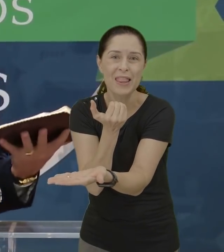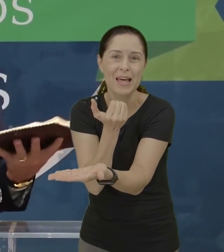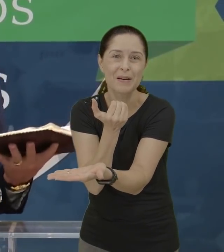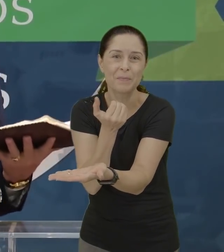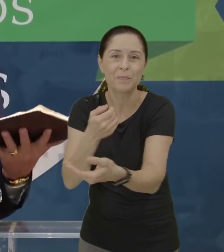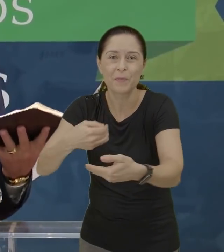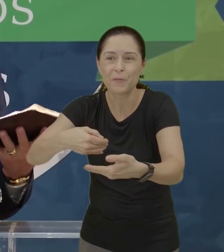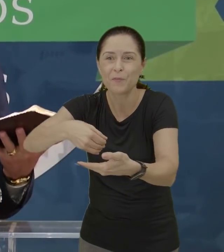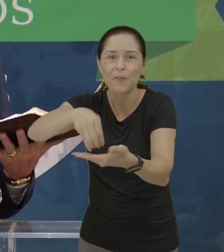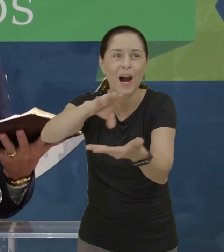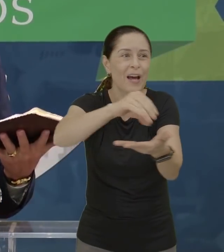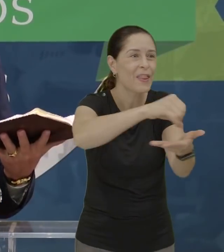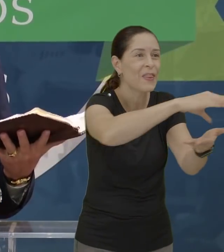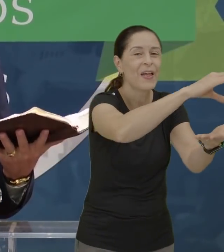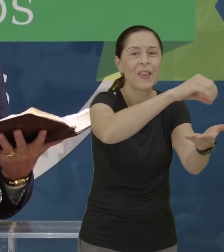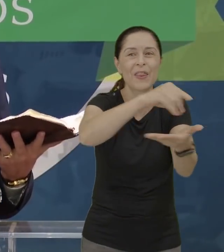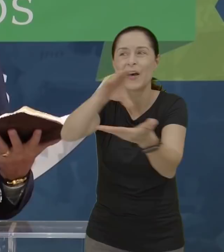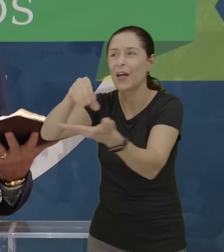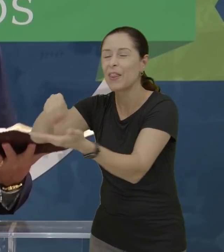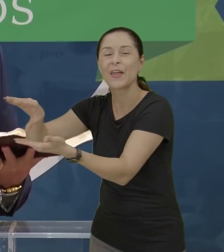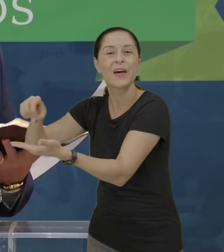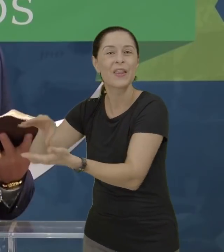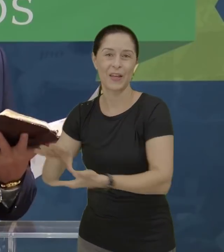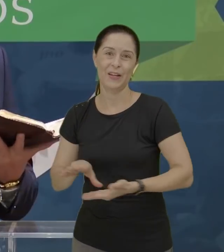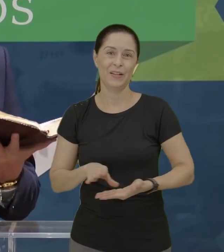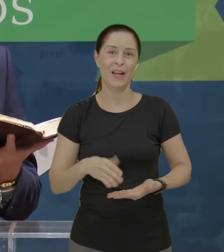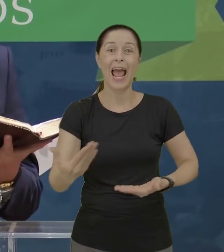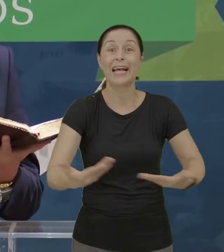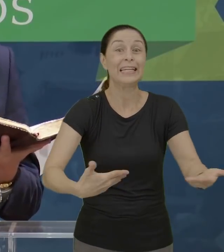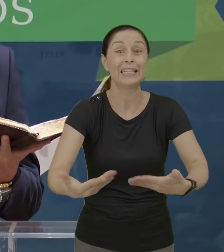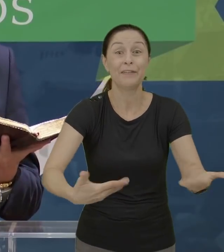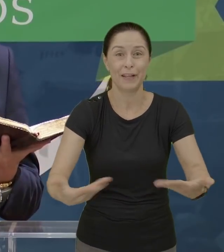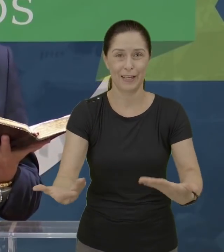isso é serviço, isso é ação.